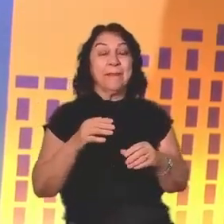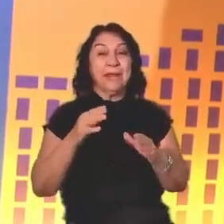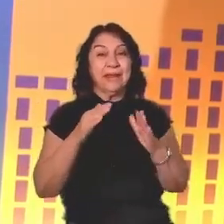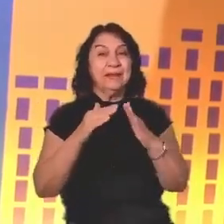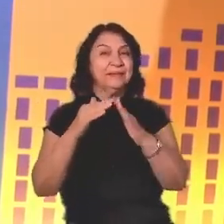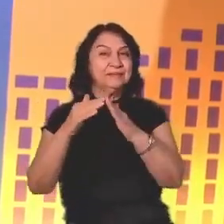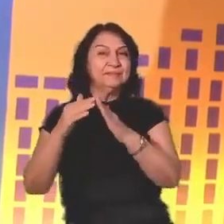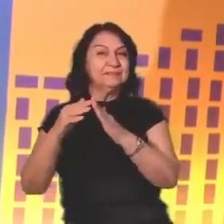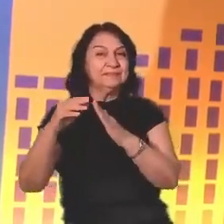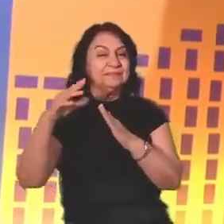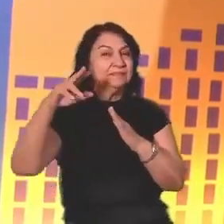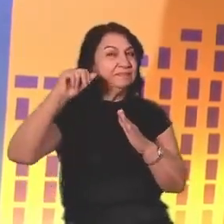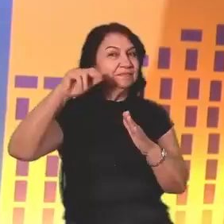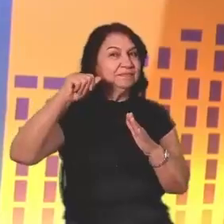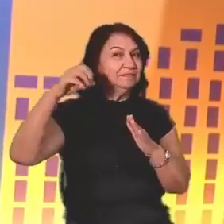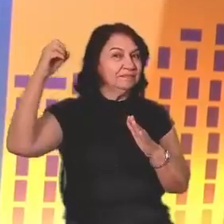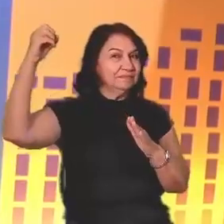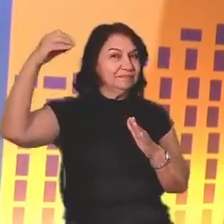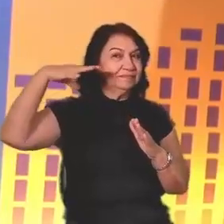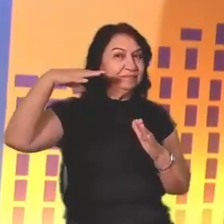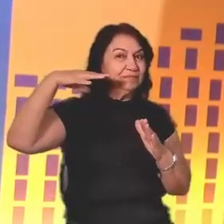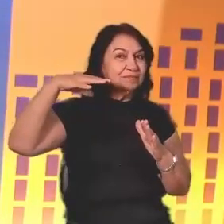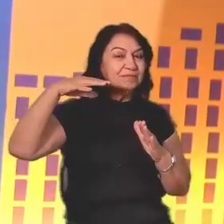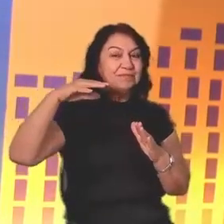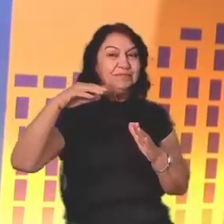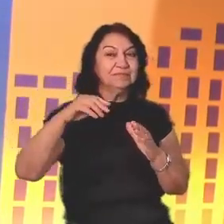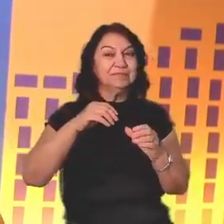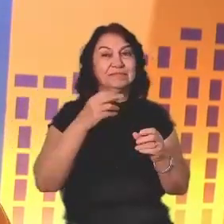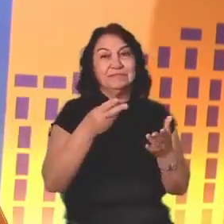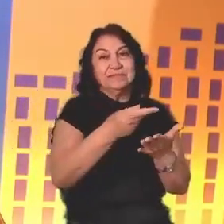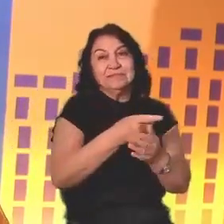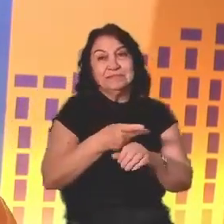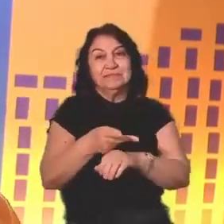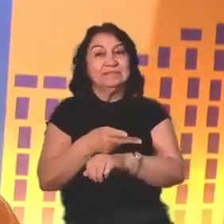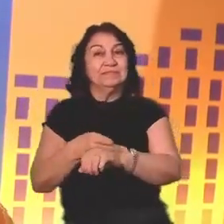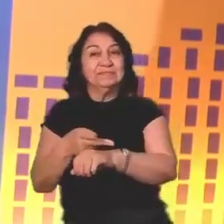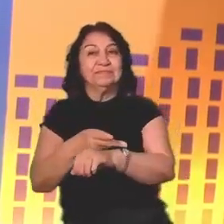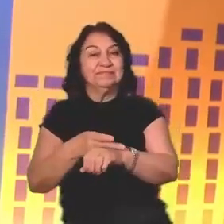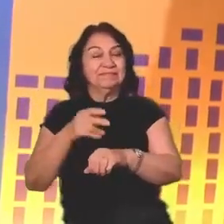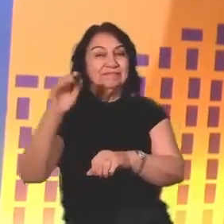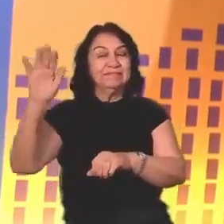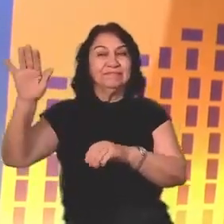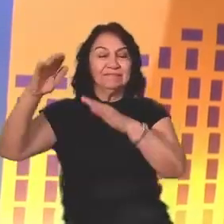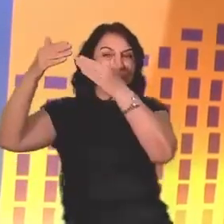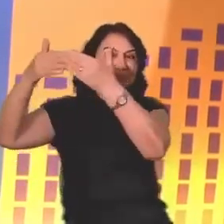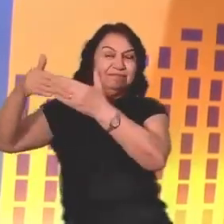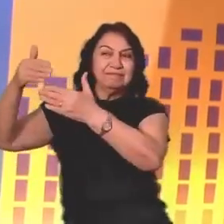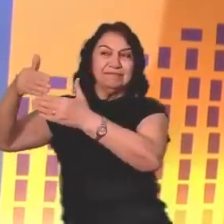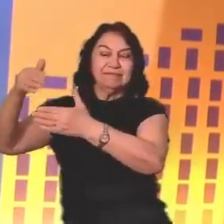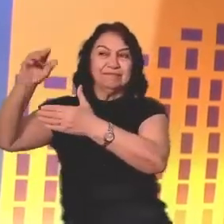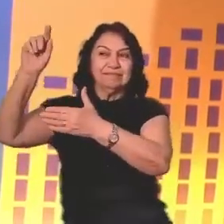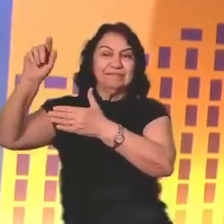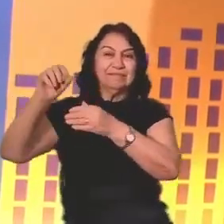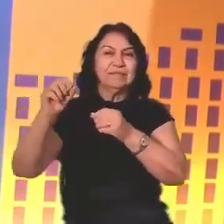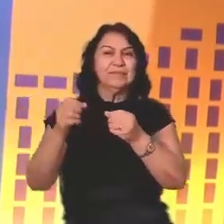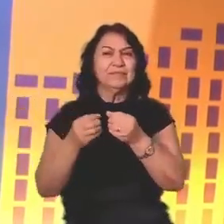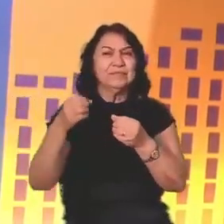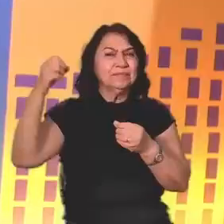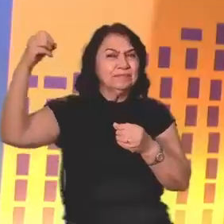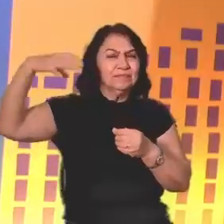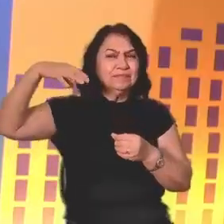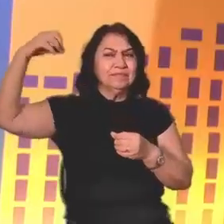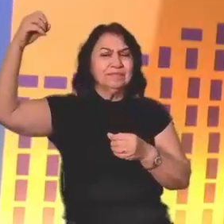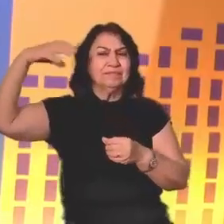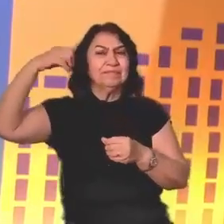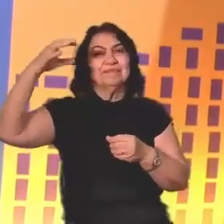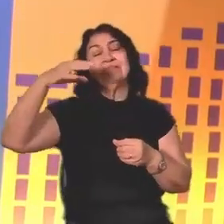ele automaticamente ia para a parede caçando o apagador e nunca teve, mas ele queria acender a luz. Eu falava assim, por que esse menino está querendo